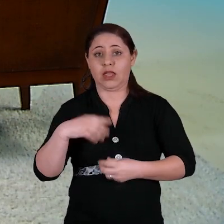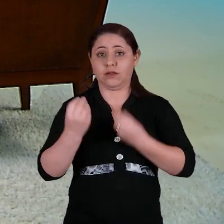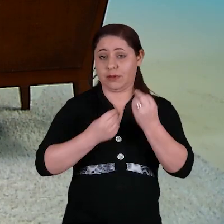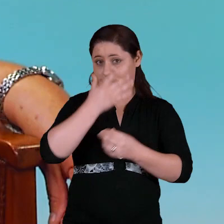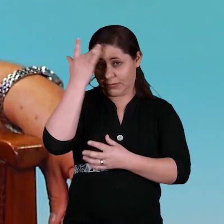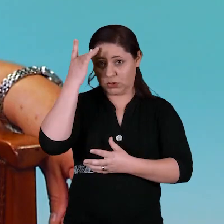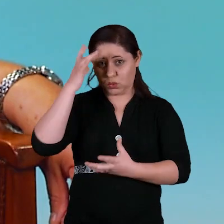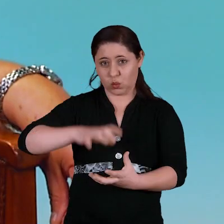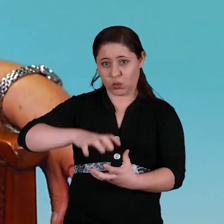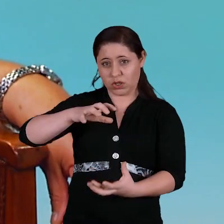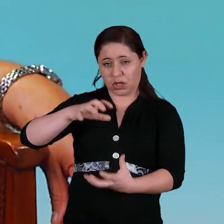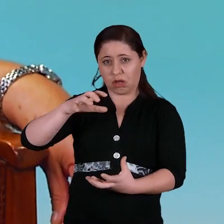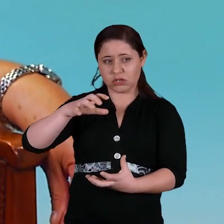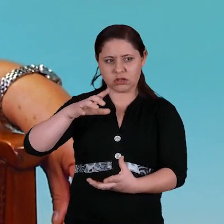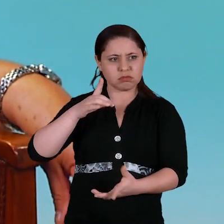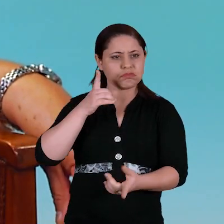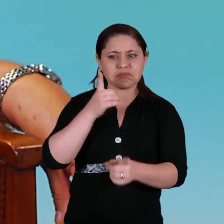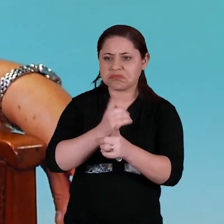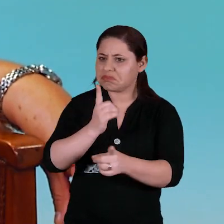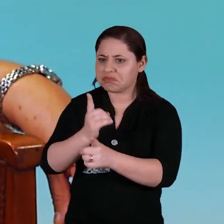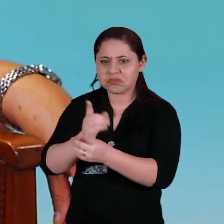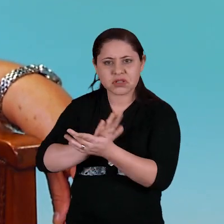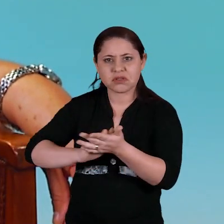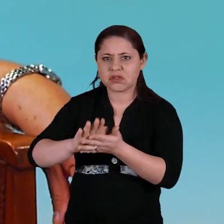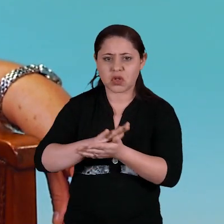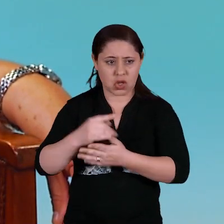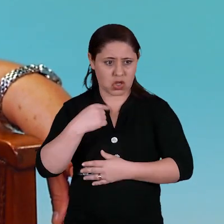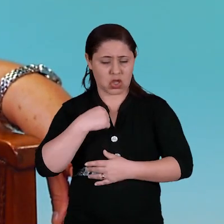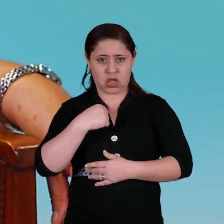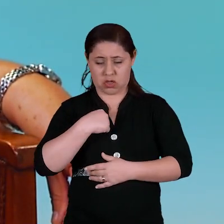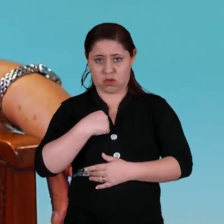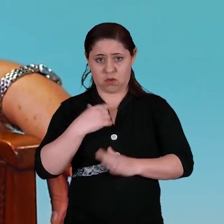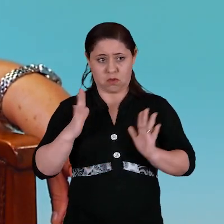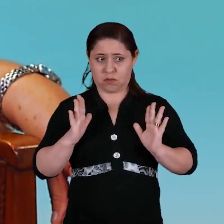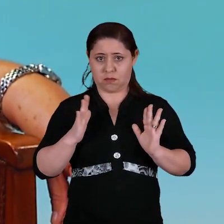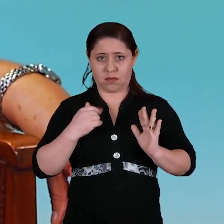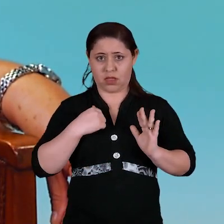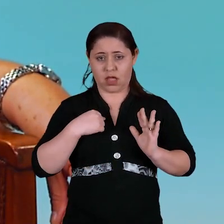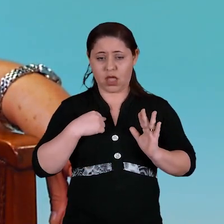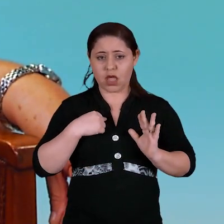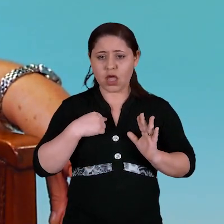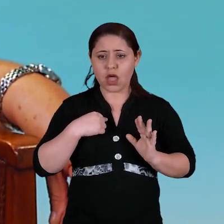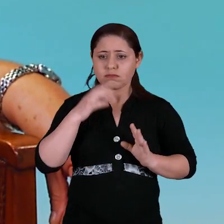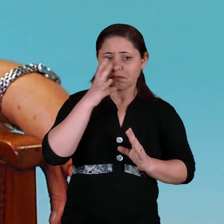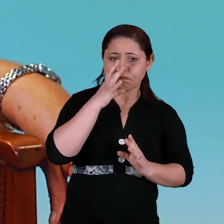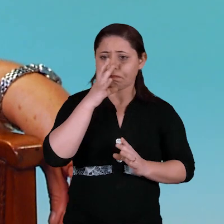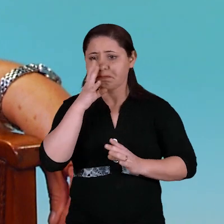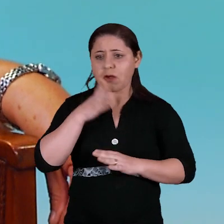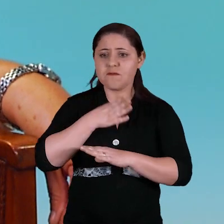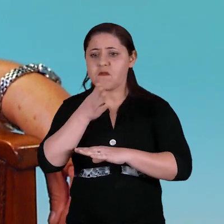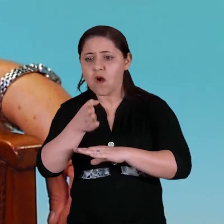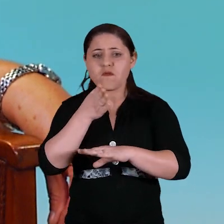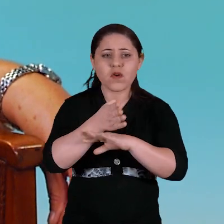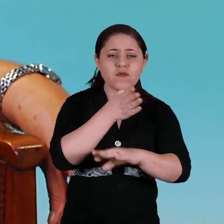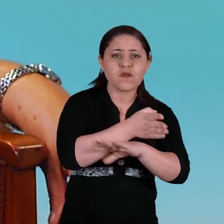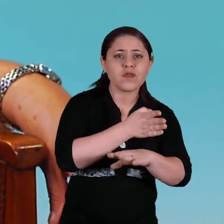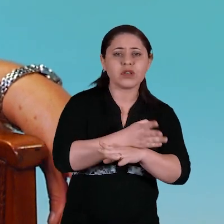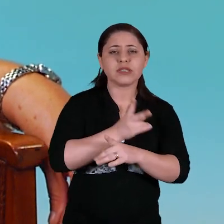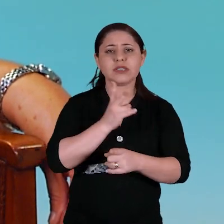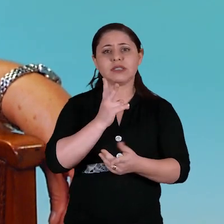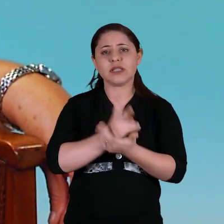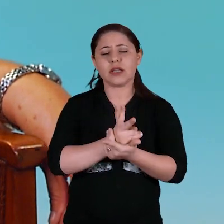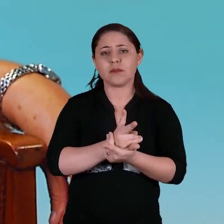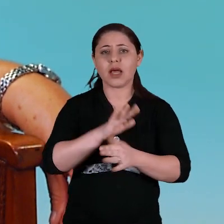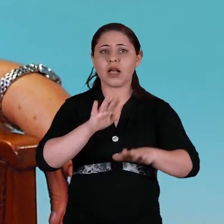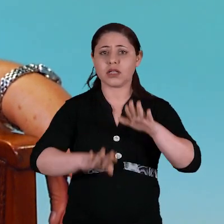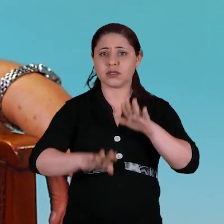pessoa idosa, a gente realmente não verifica isso. Eu assim, acompanho bastante, eu frequento, às vezes até